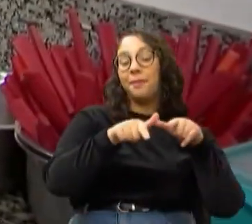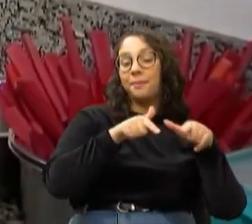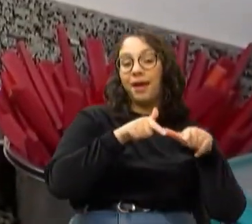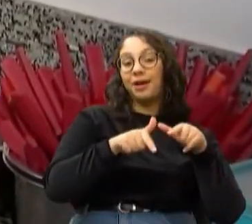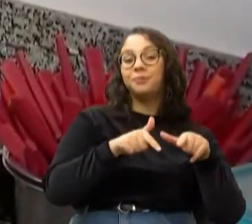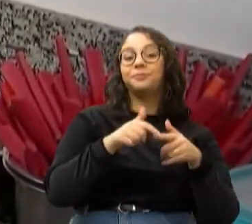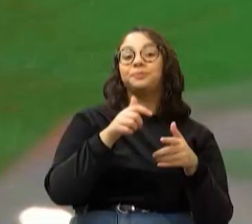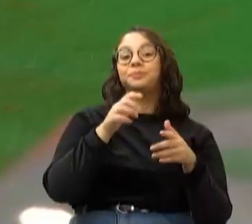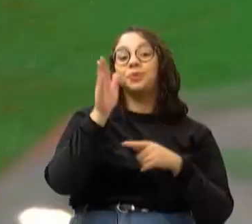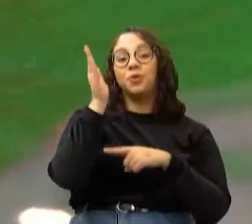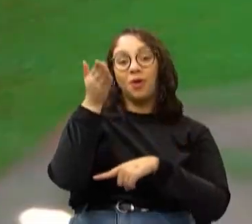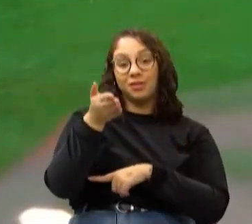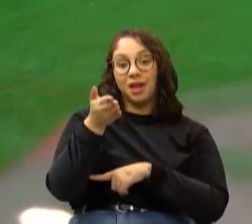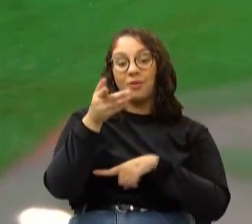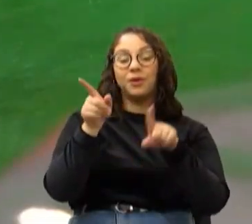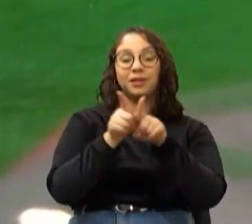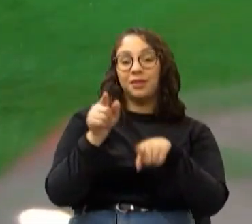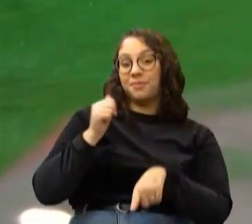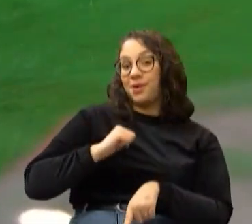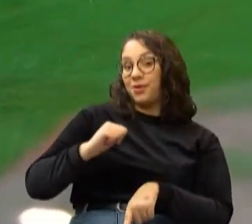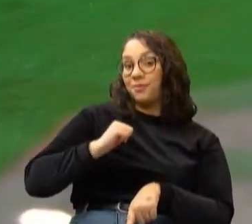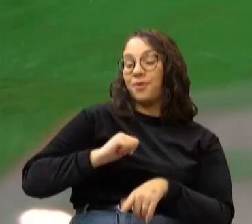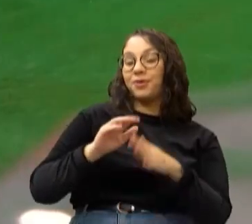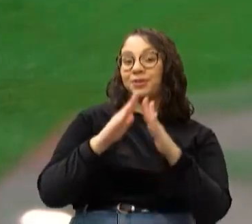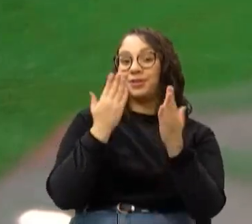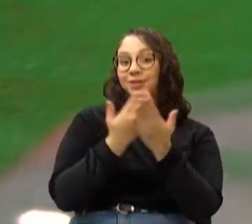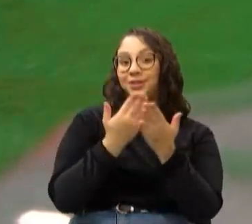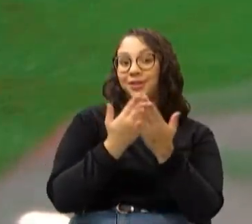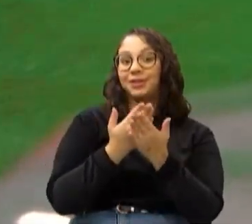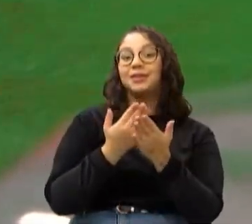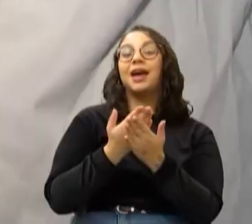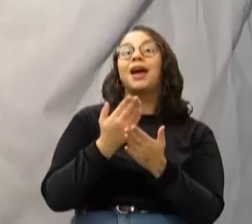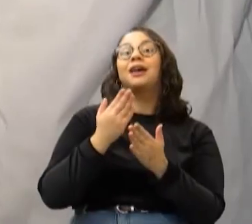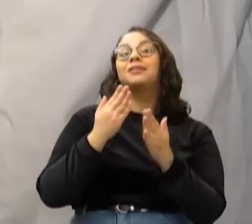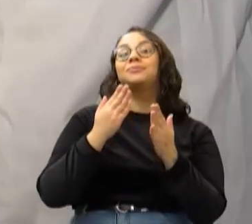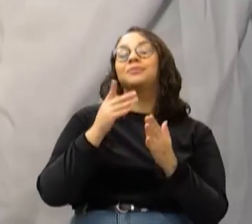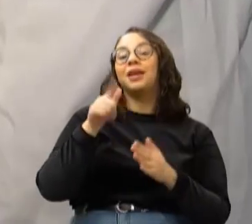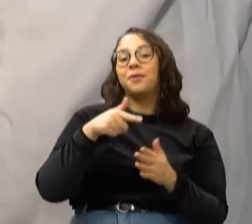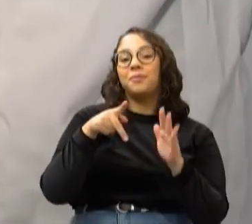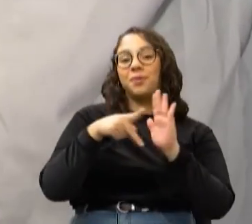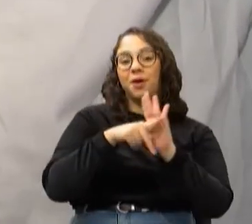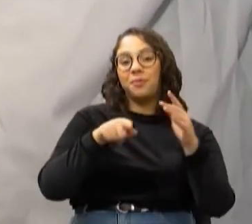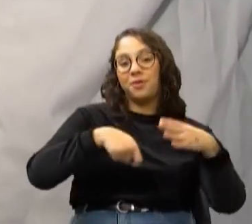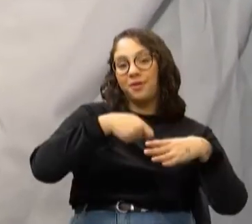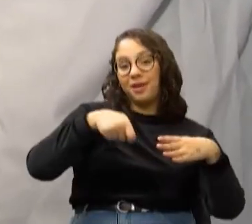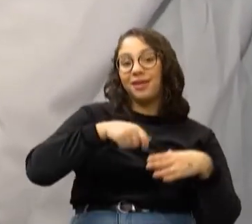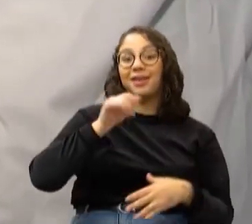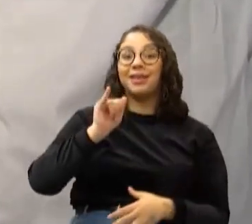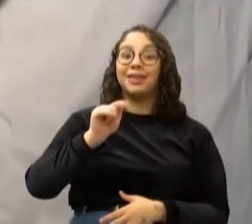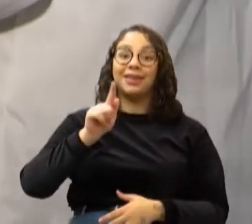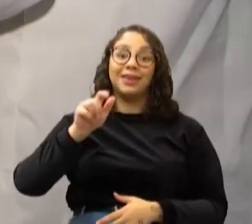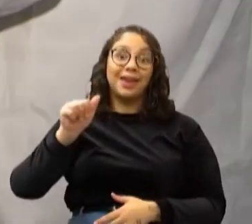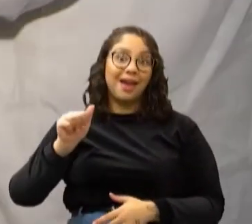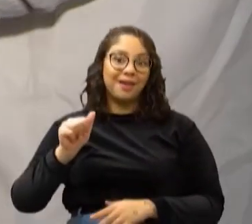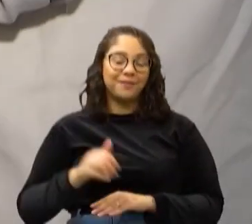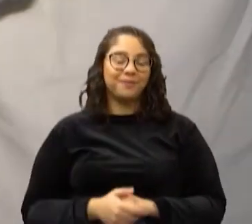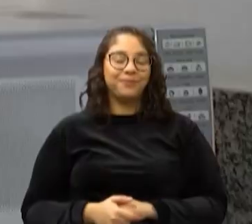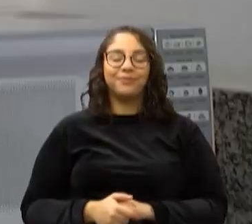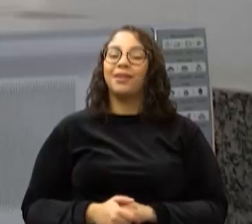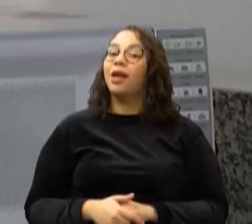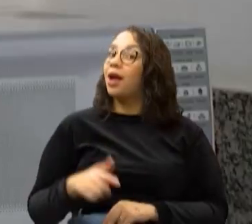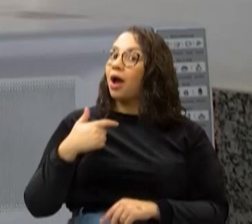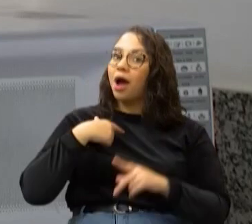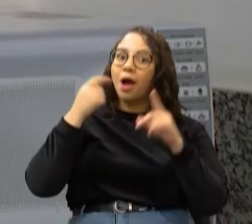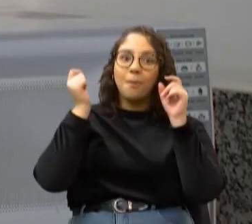ponta. Não só isso, também uma bolsa para estudar gastronomia no IGA, Instituto Gastronômico das